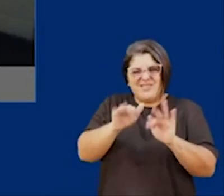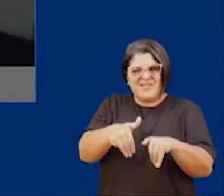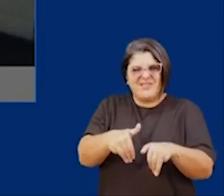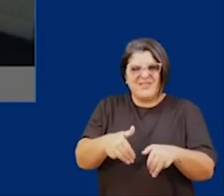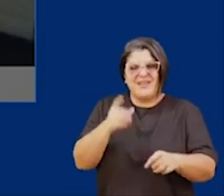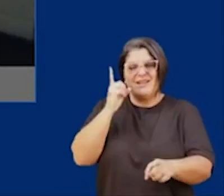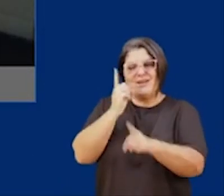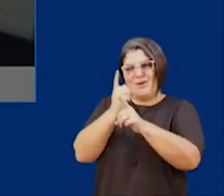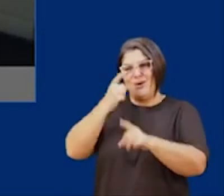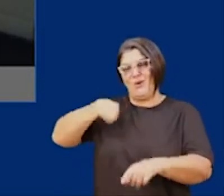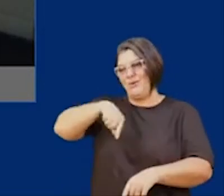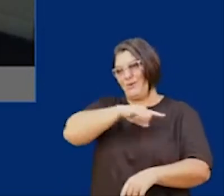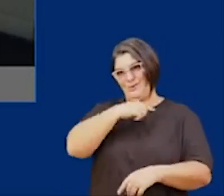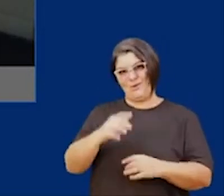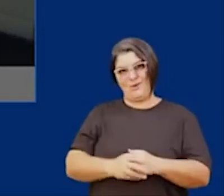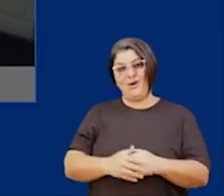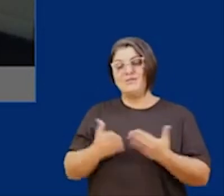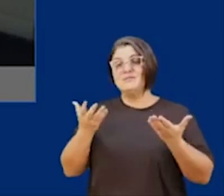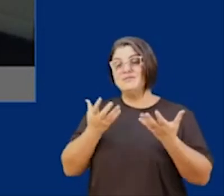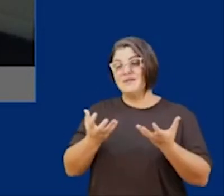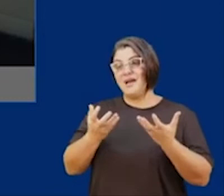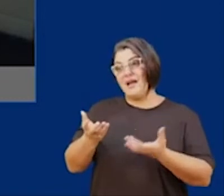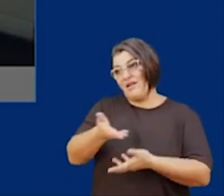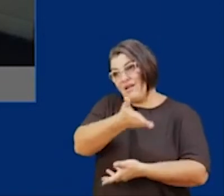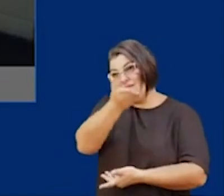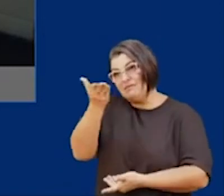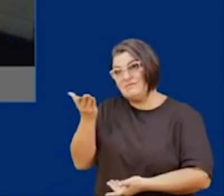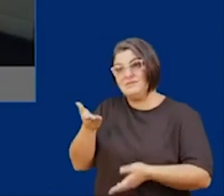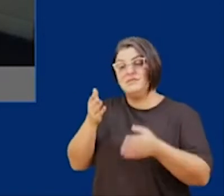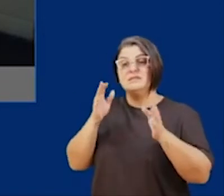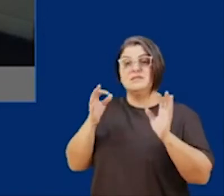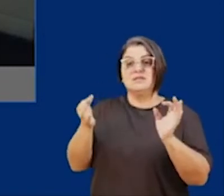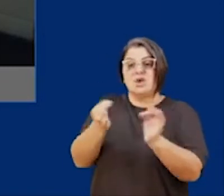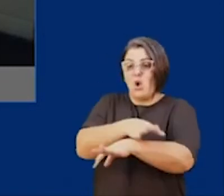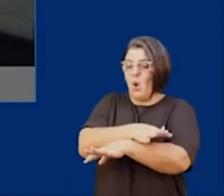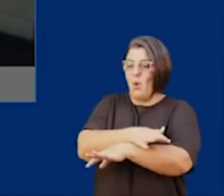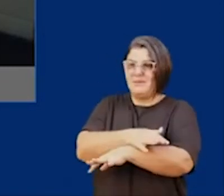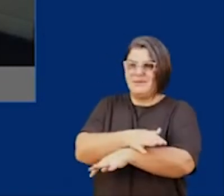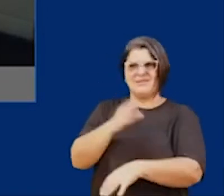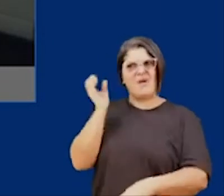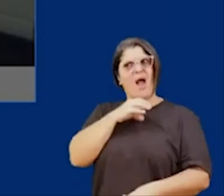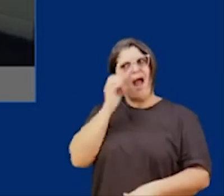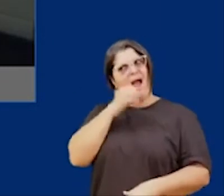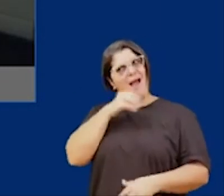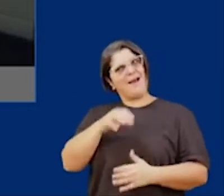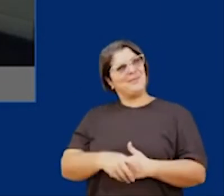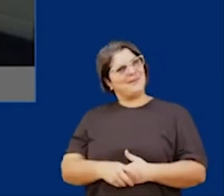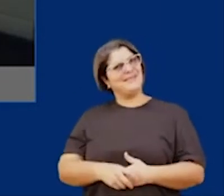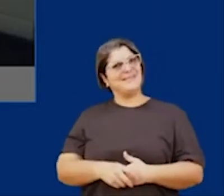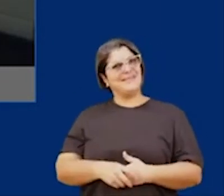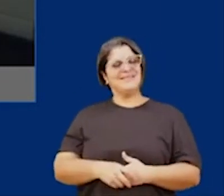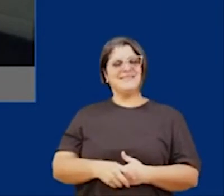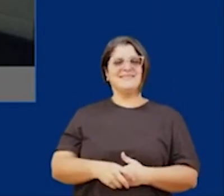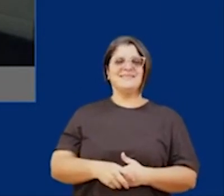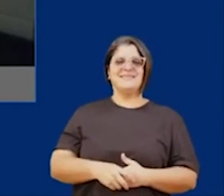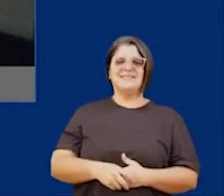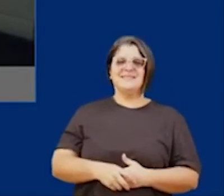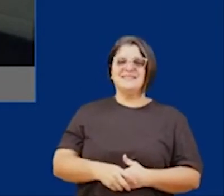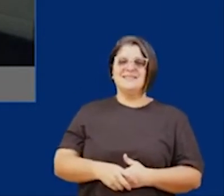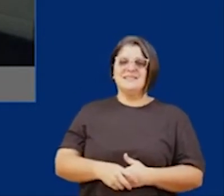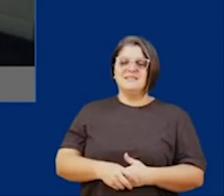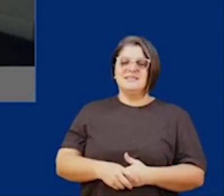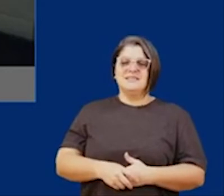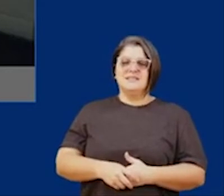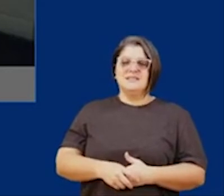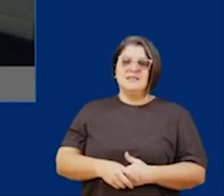hoje. Queria que vocês finalizassem aí passou rápido, né, foi muito rápido.